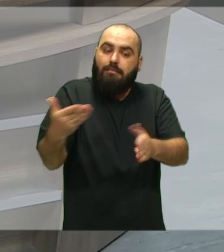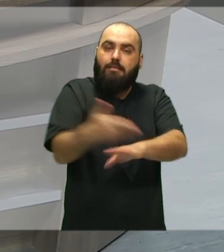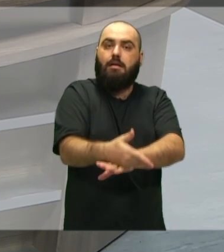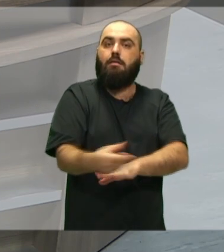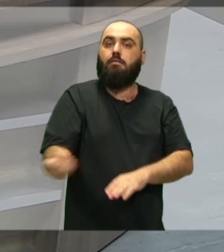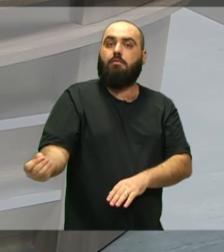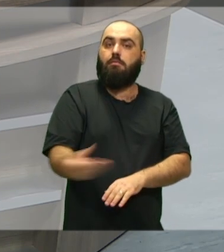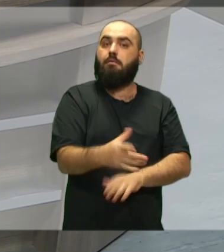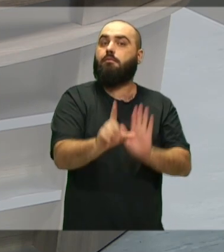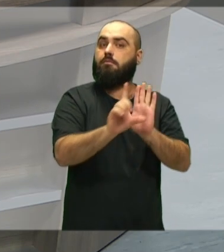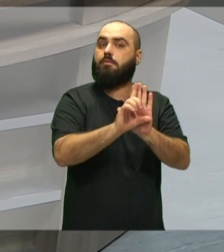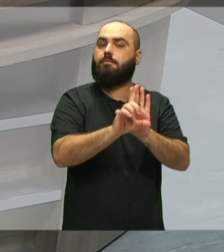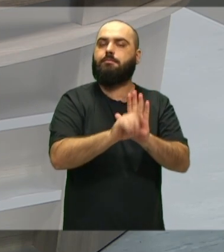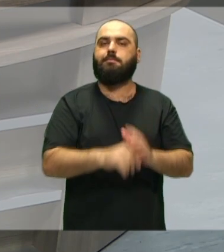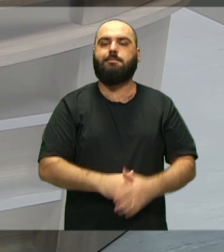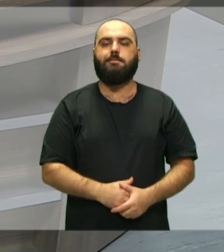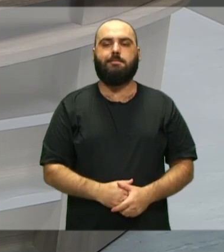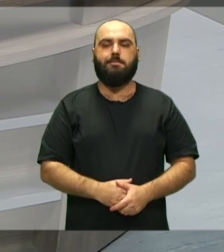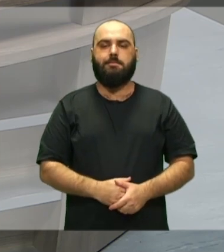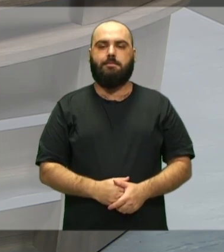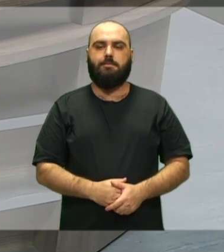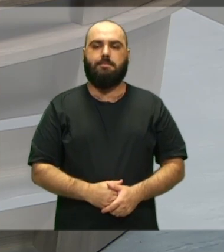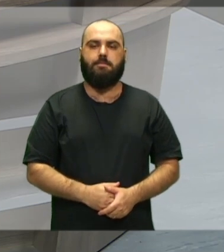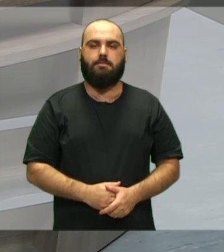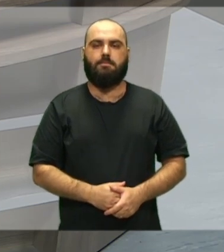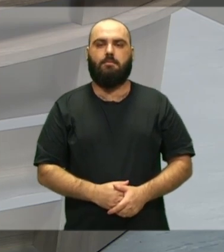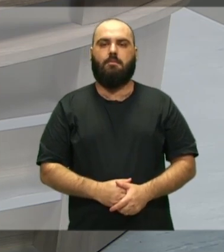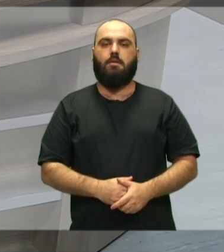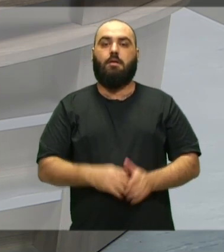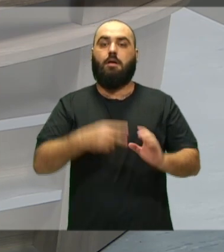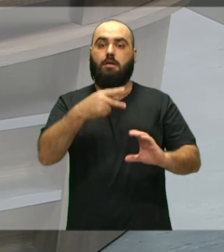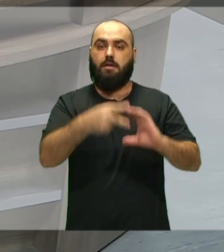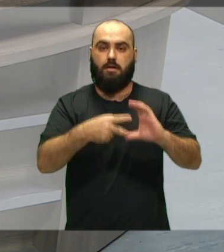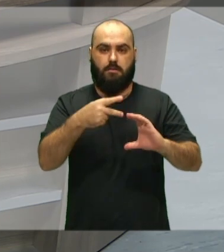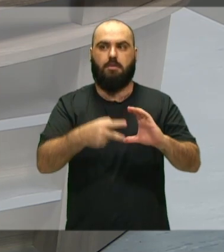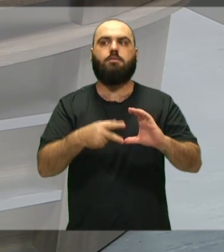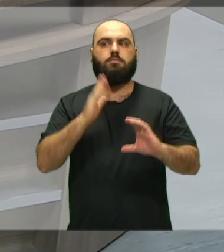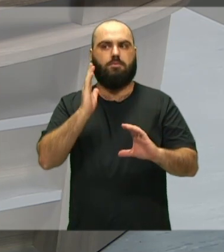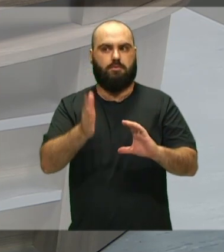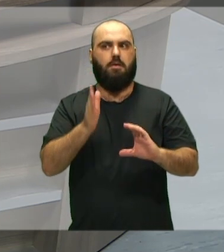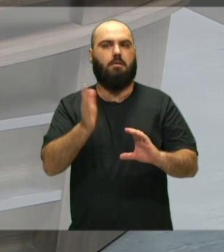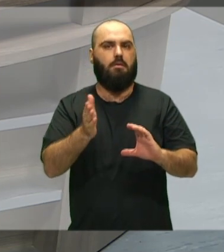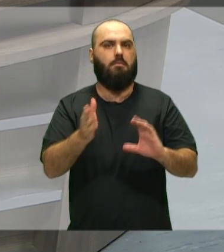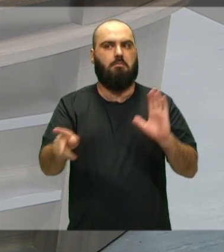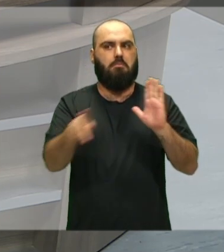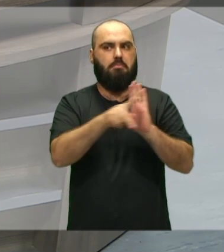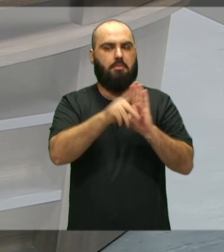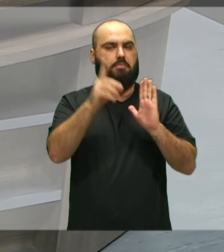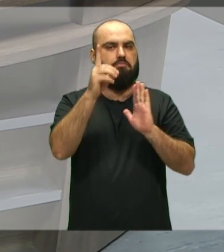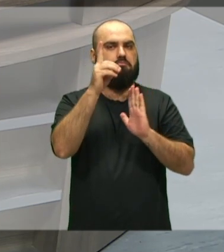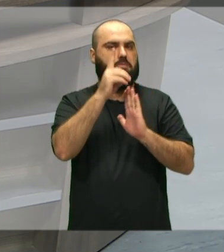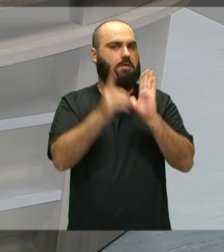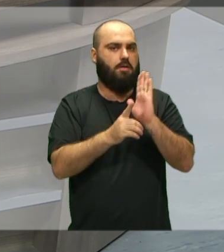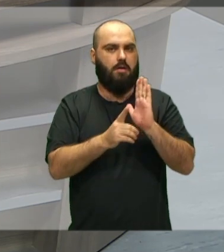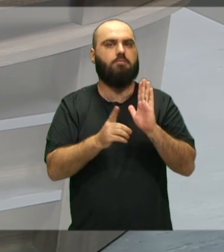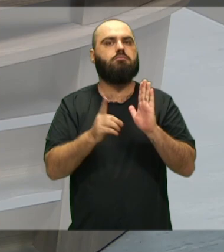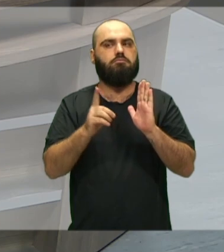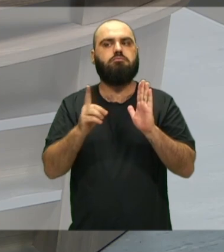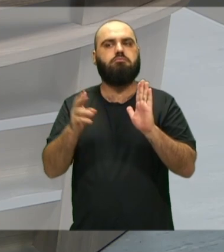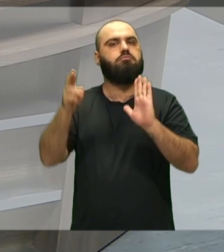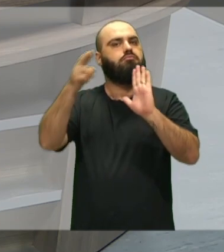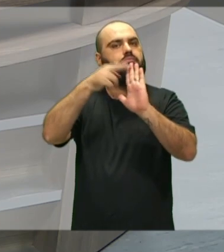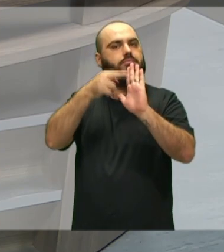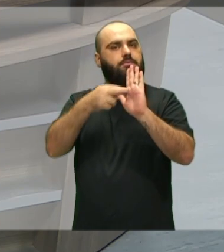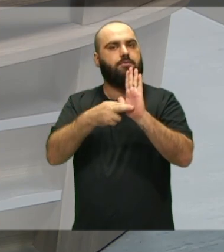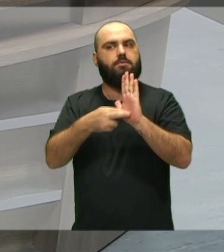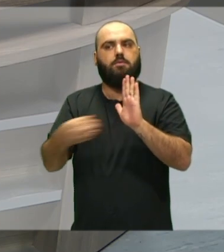mesmo, entrou agora, né? E a Câmara de Vereadores também está bem atualizada, já fez o seu próprio decreto, está regulamentada com a nova lei de